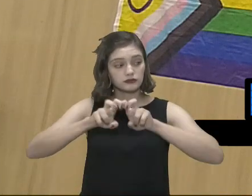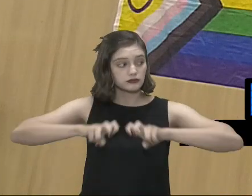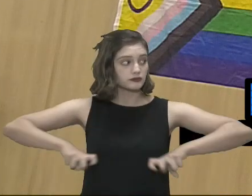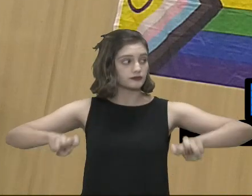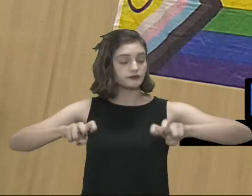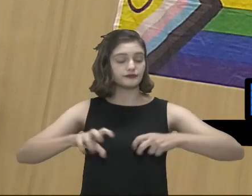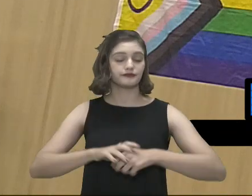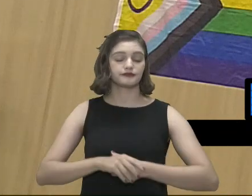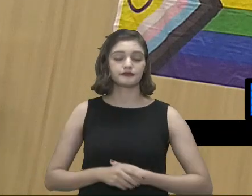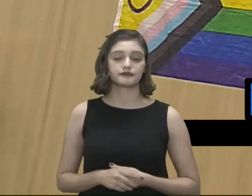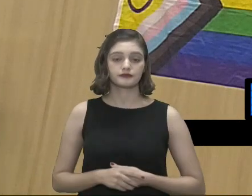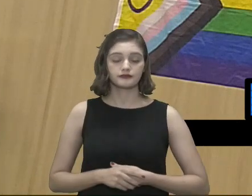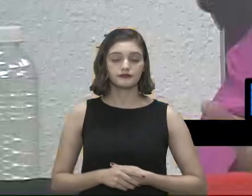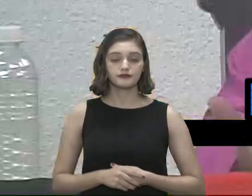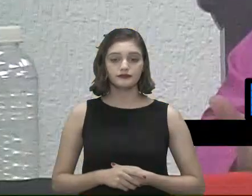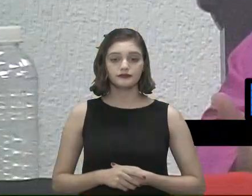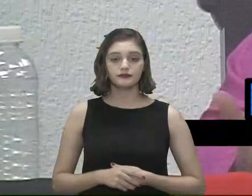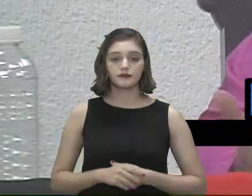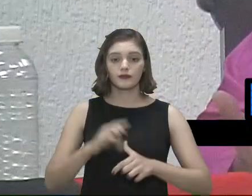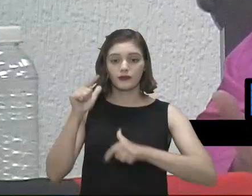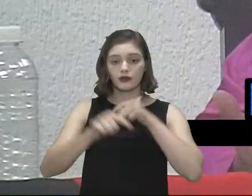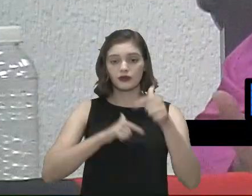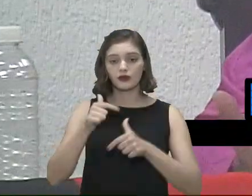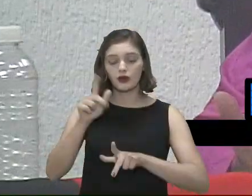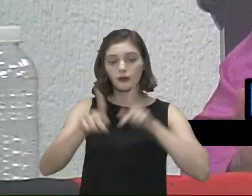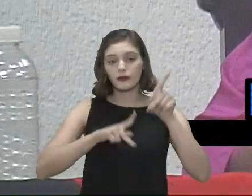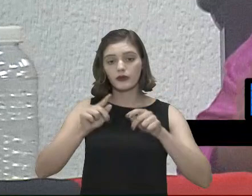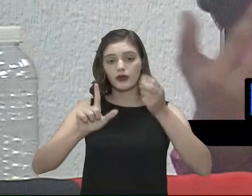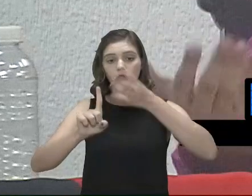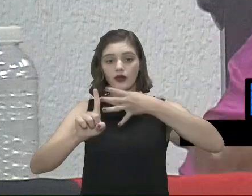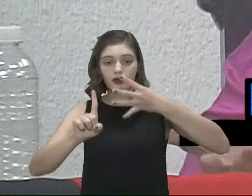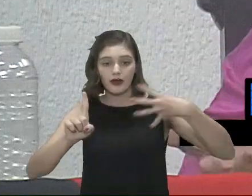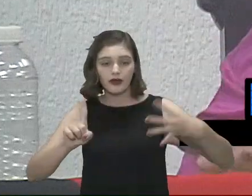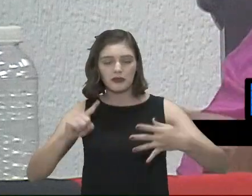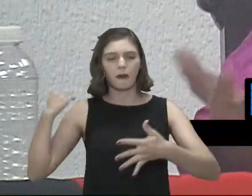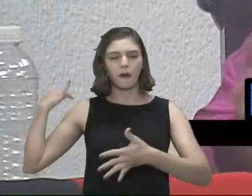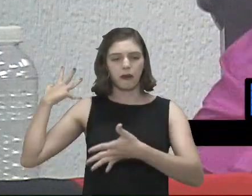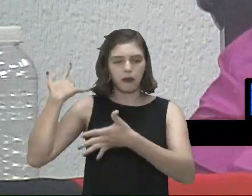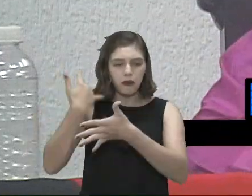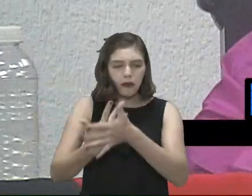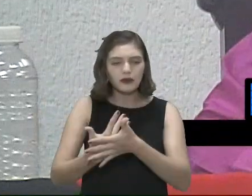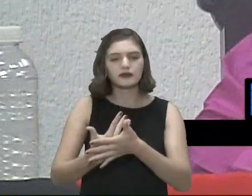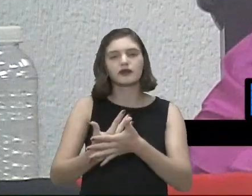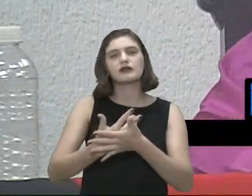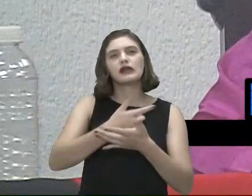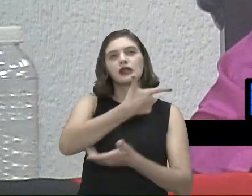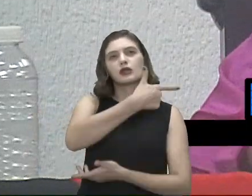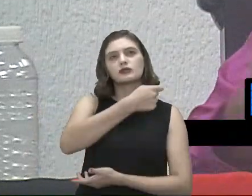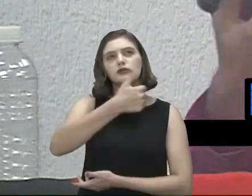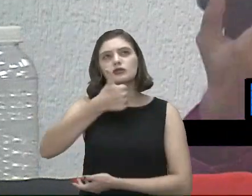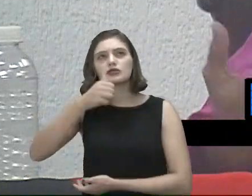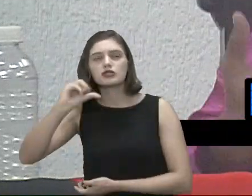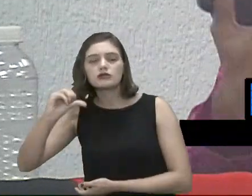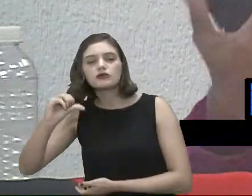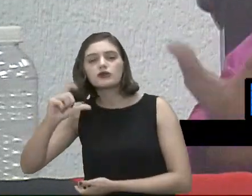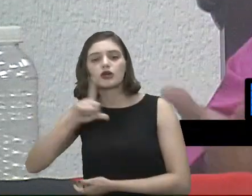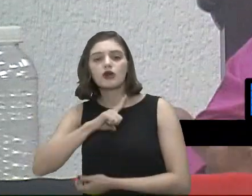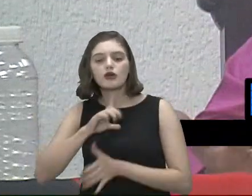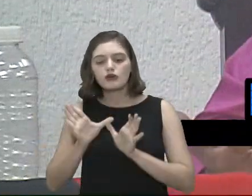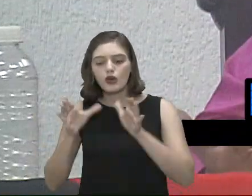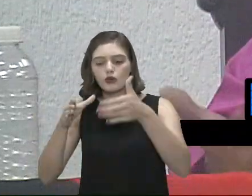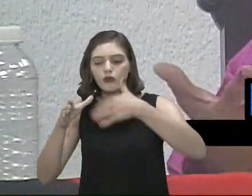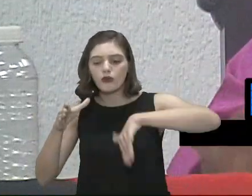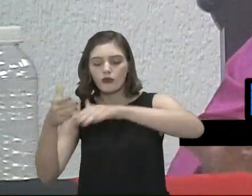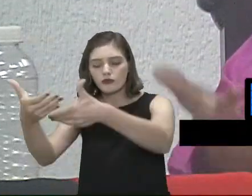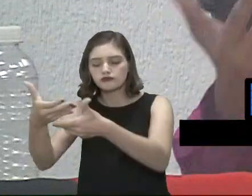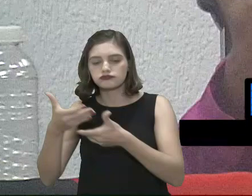mesa. Trabalho com a população LGBT há muitos anos, né? Desde 2019 eu tinha um grupo de